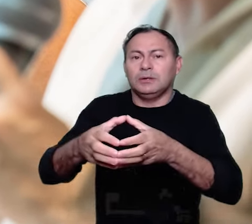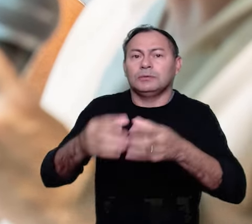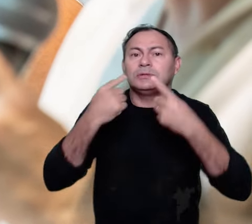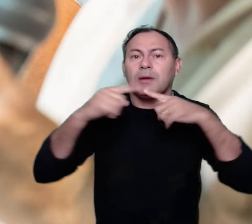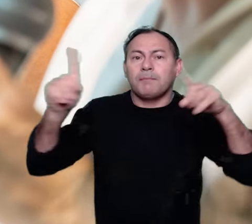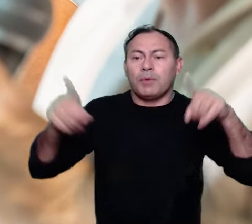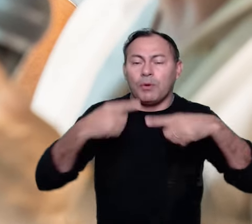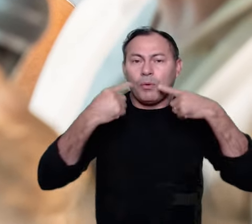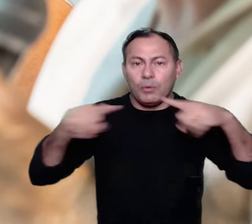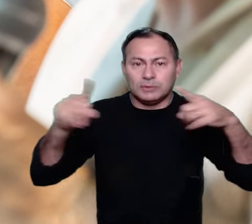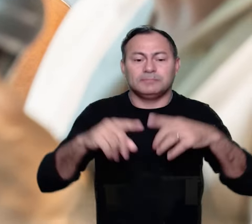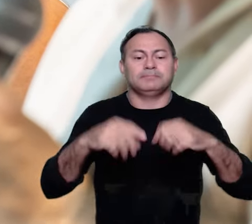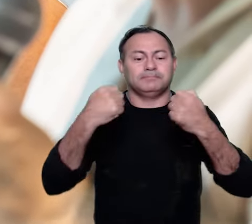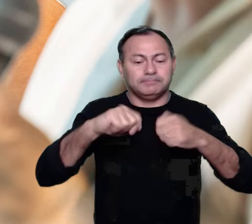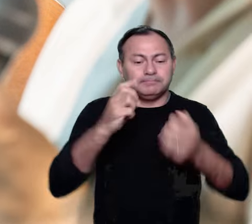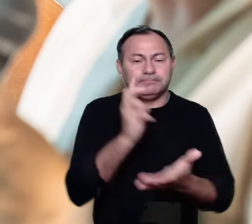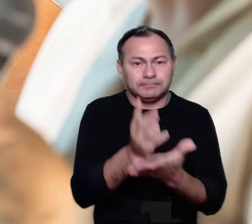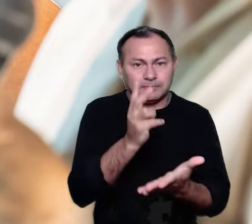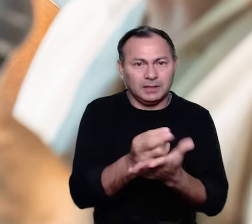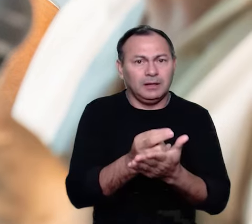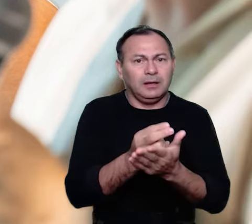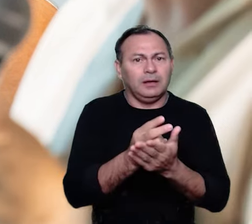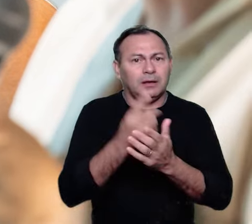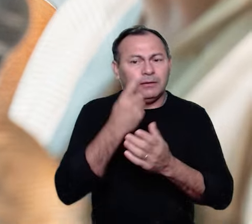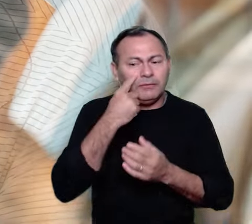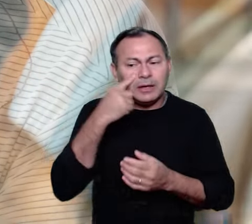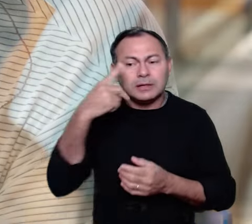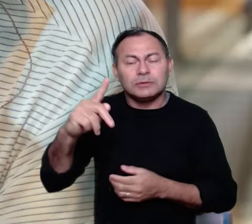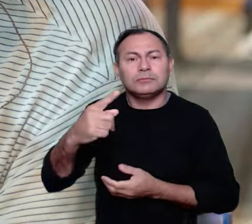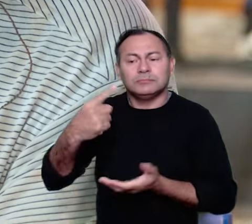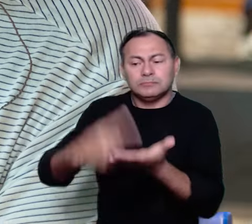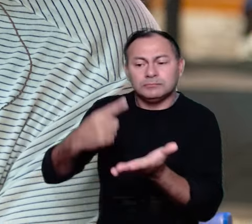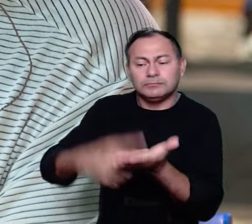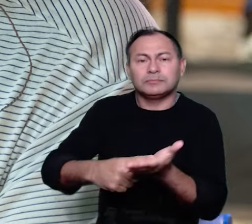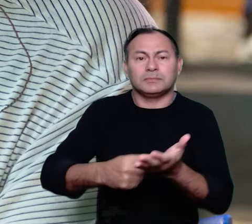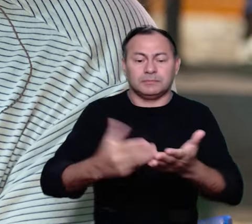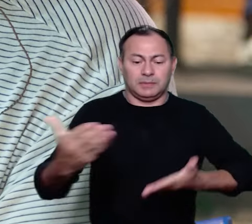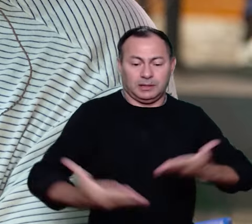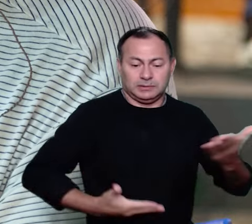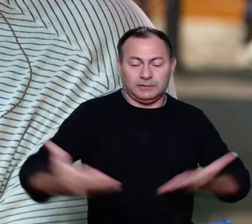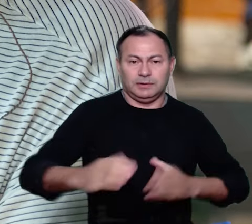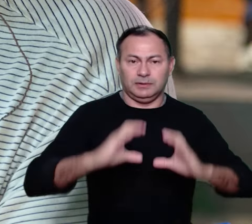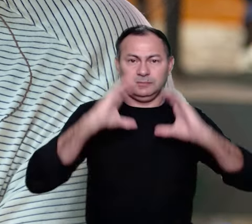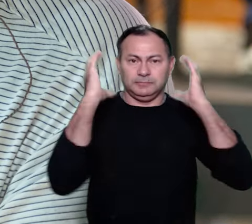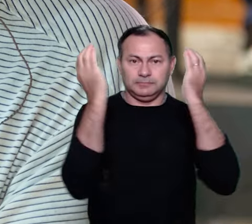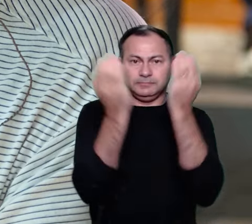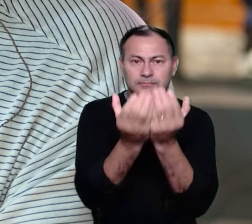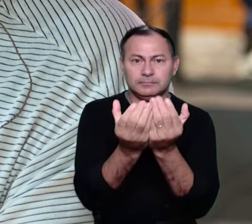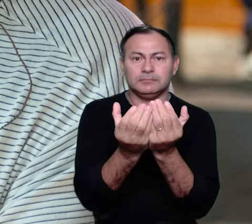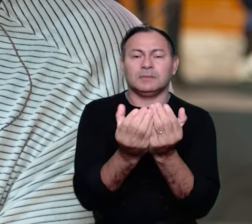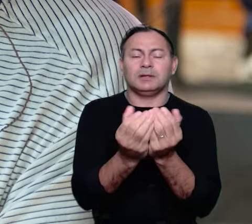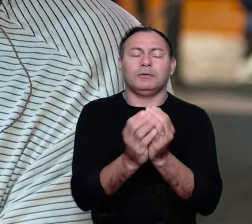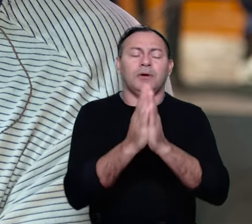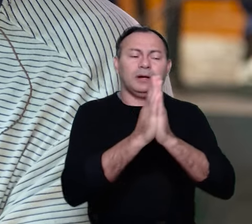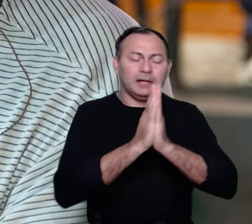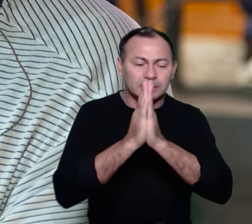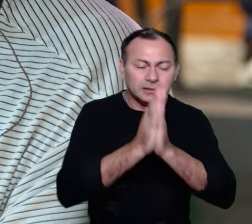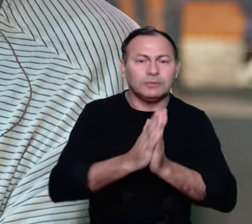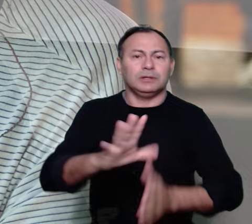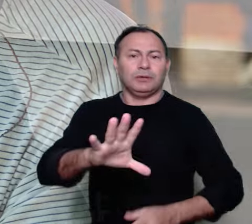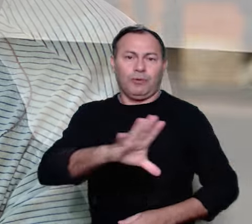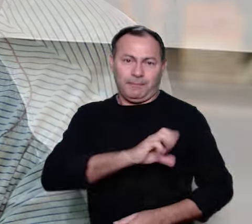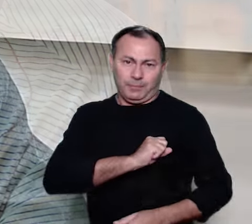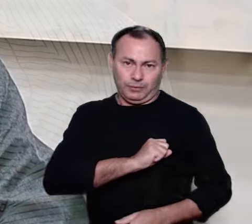música devem sempre considerar que a sua função é de servir a comunidade com devoção e com